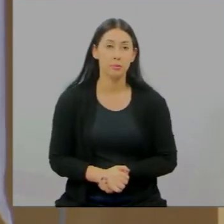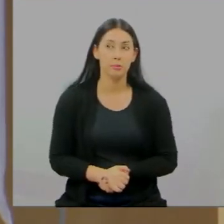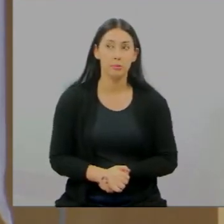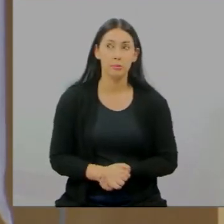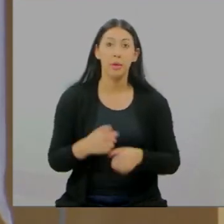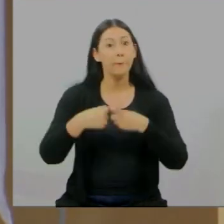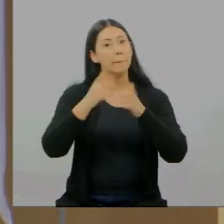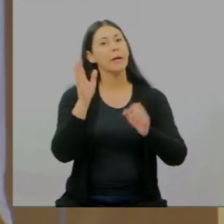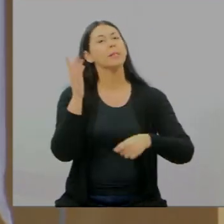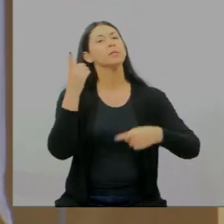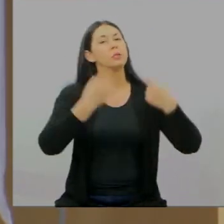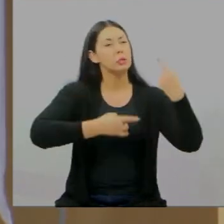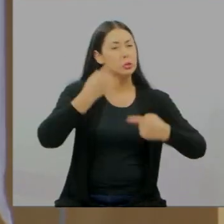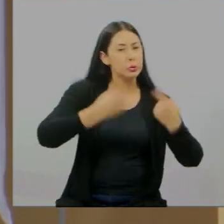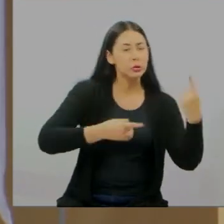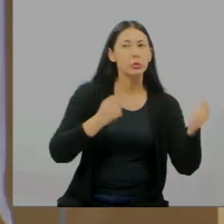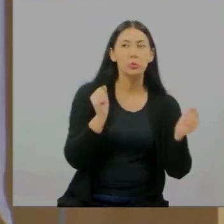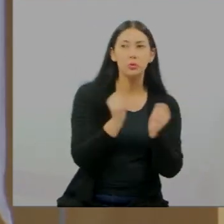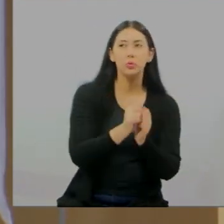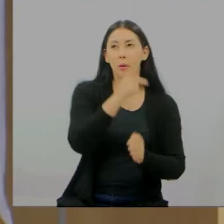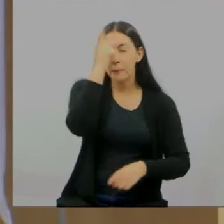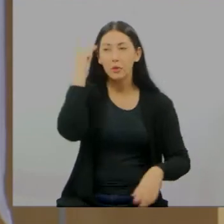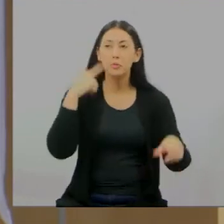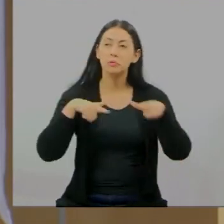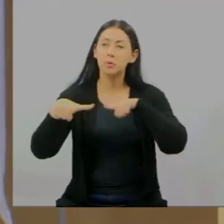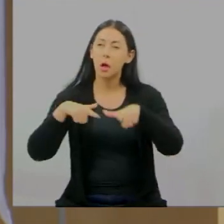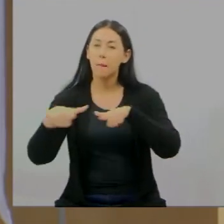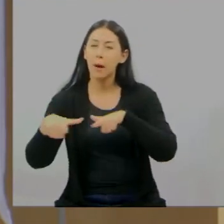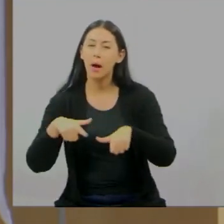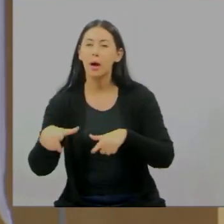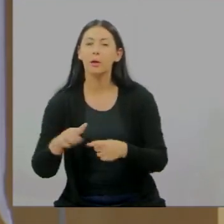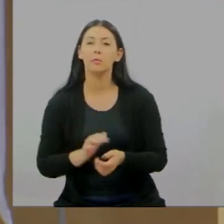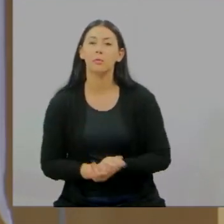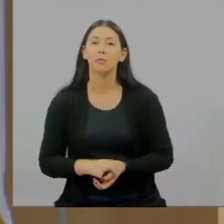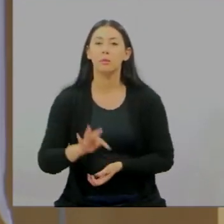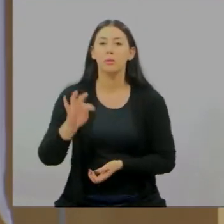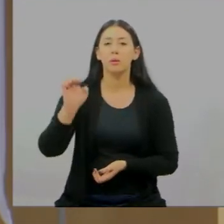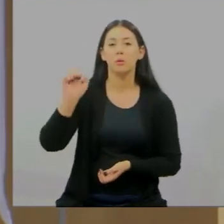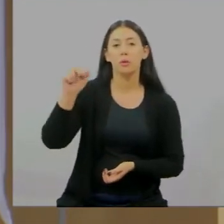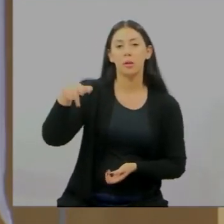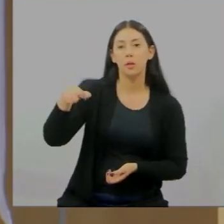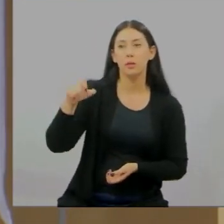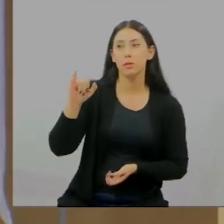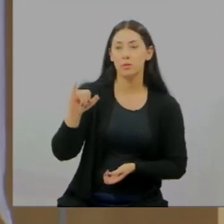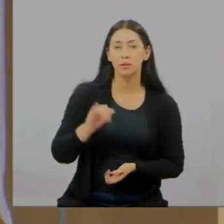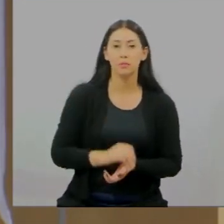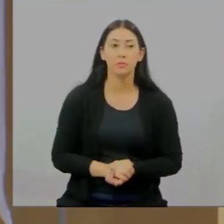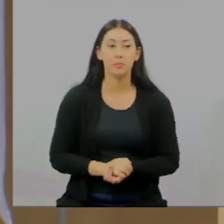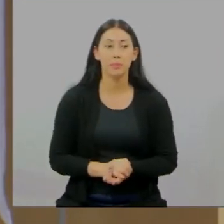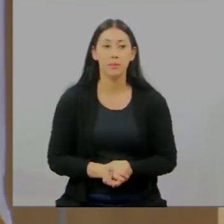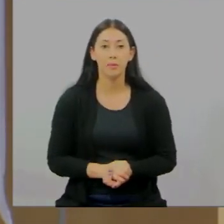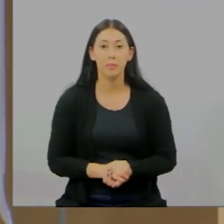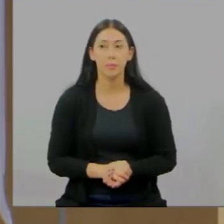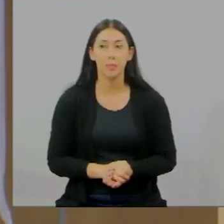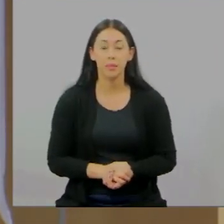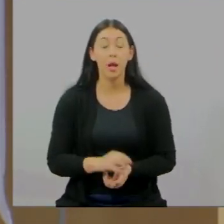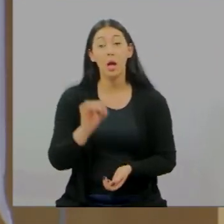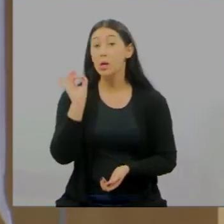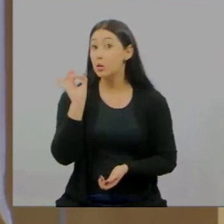Foi discutido com a categoria dos táxis. Foi discutido. E esse táxi não é só